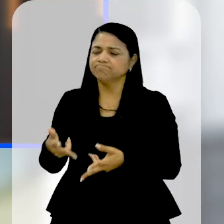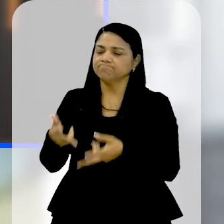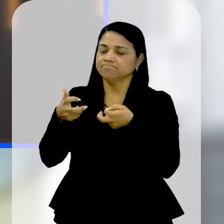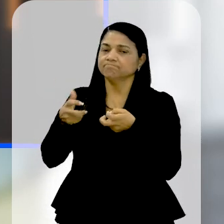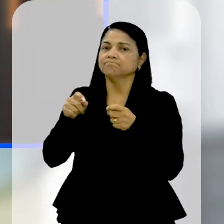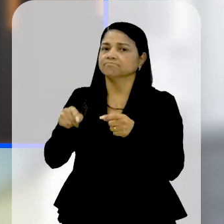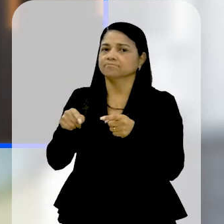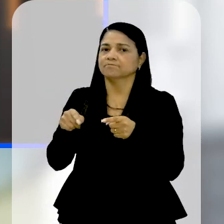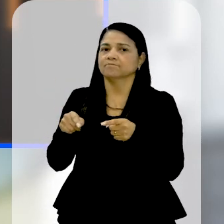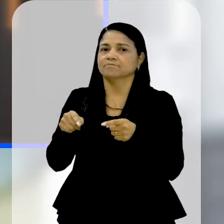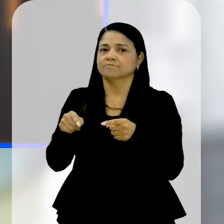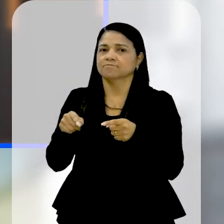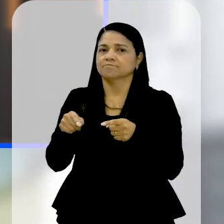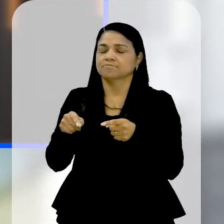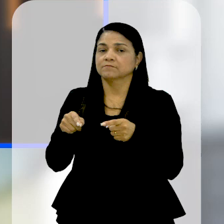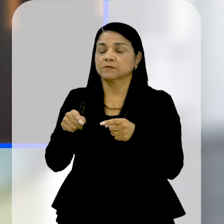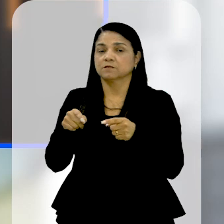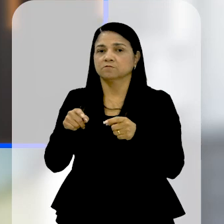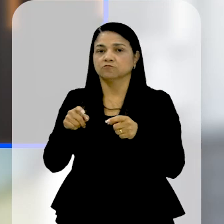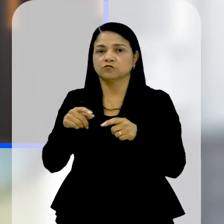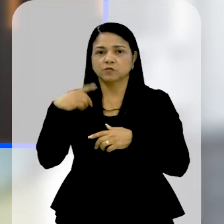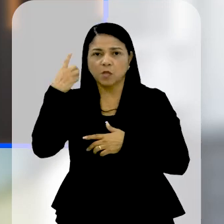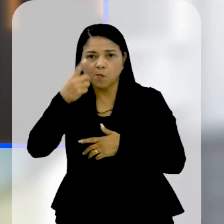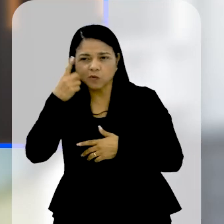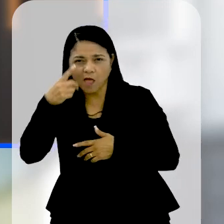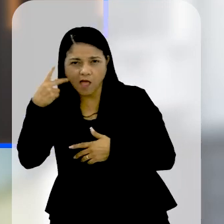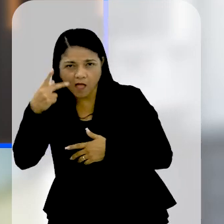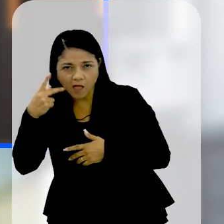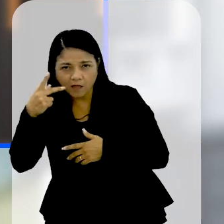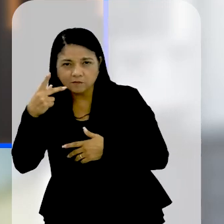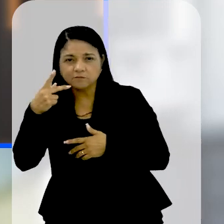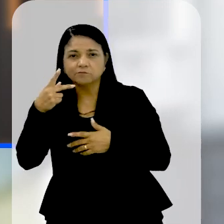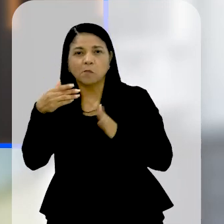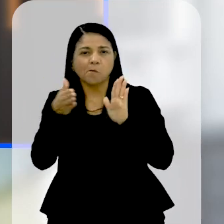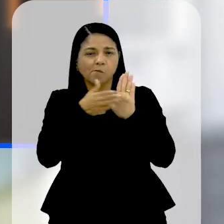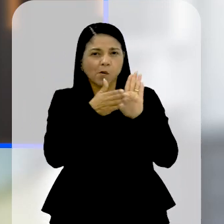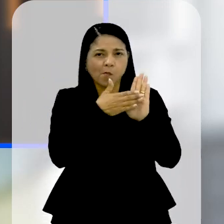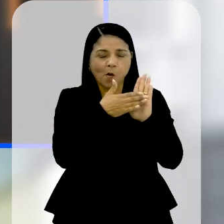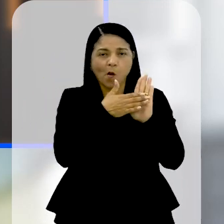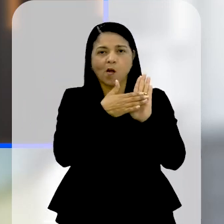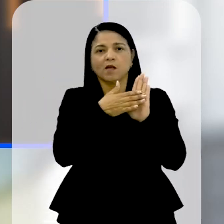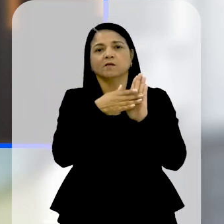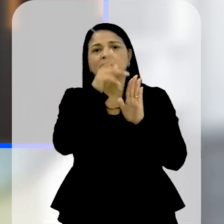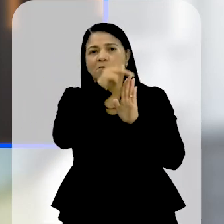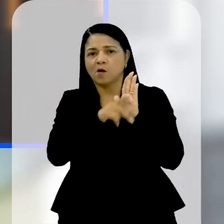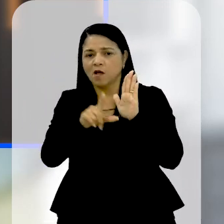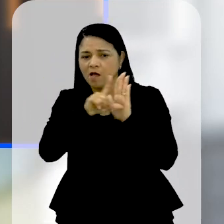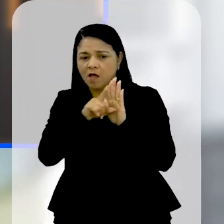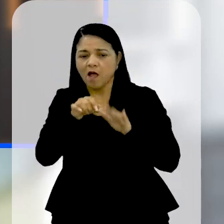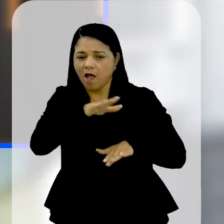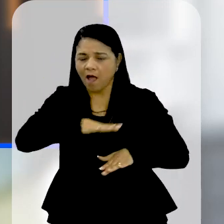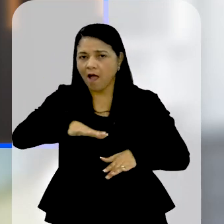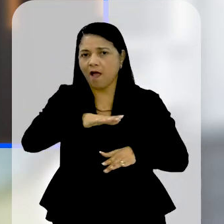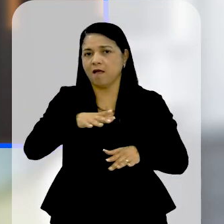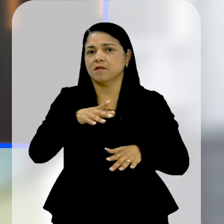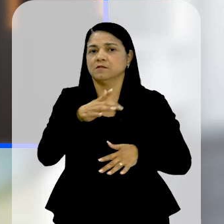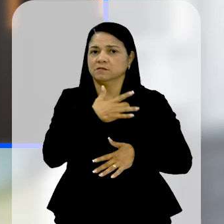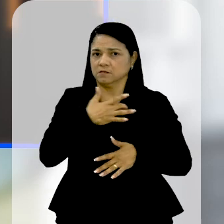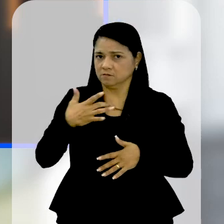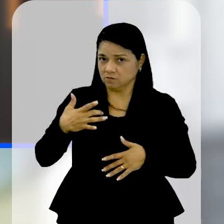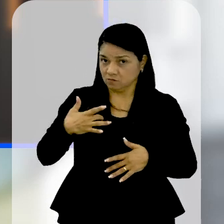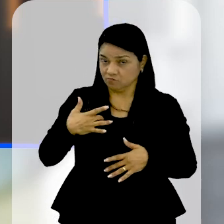gente vê que os parlamentares propõem uma série de medidas para a população, inclusive na área da